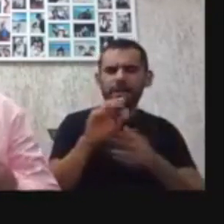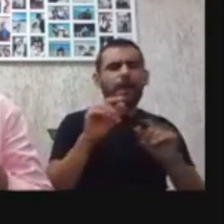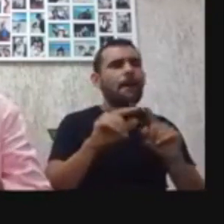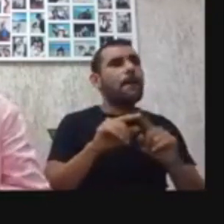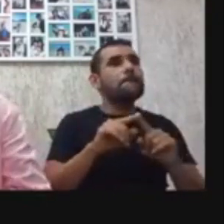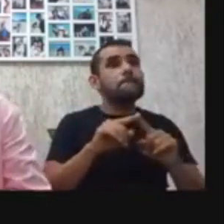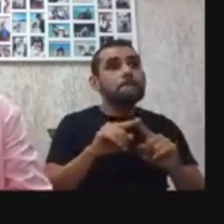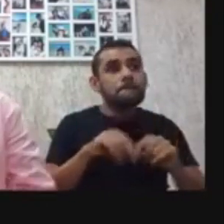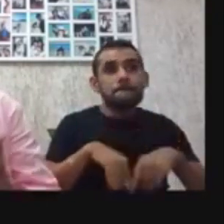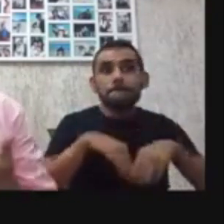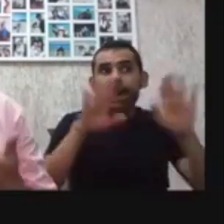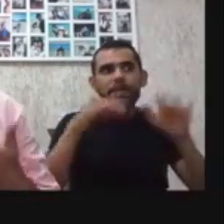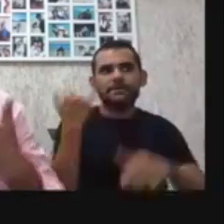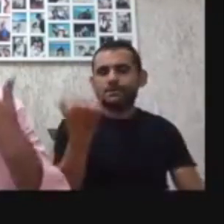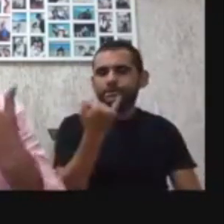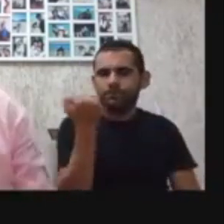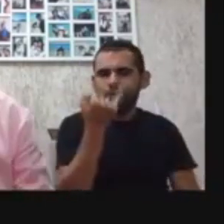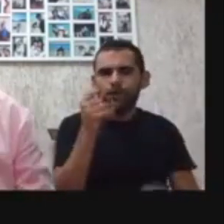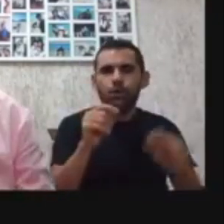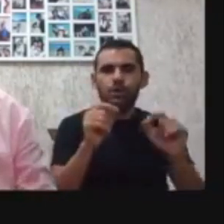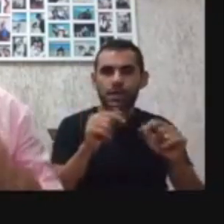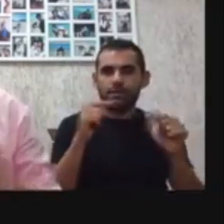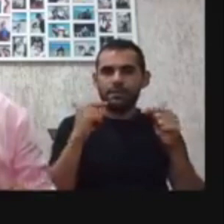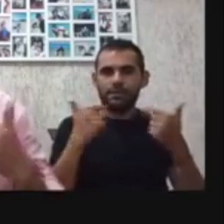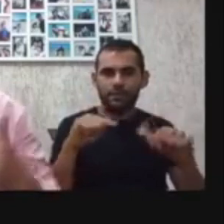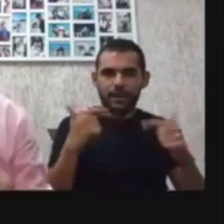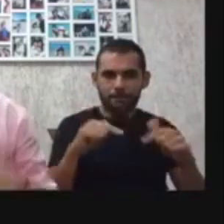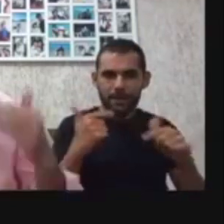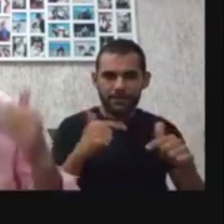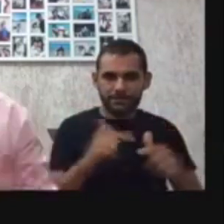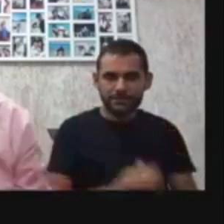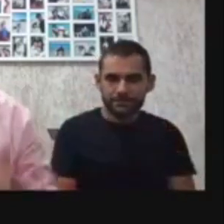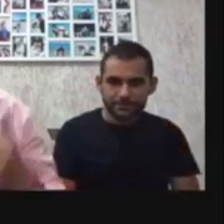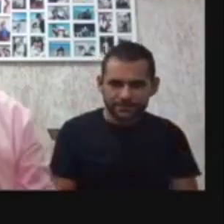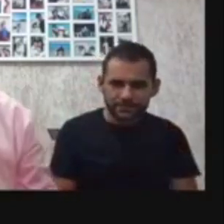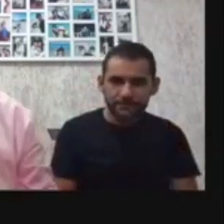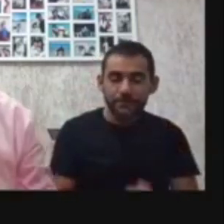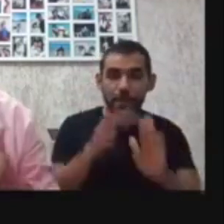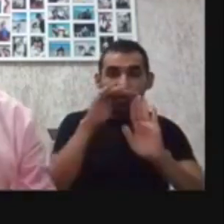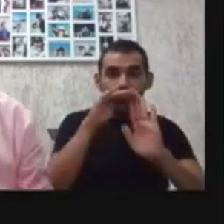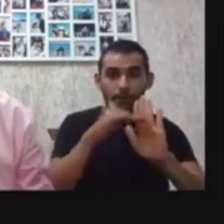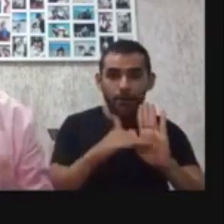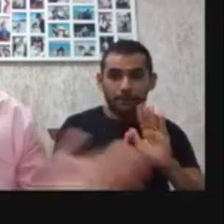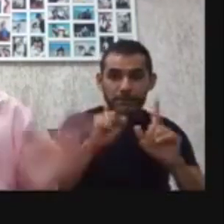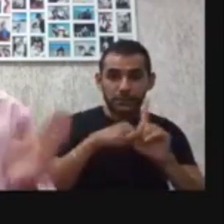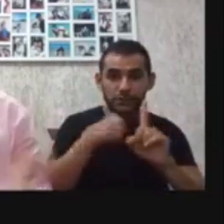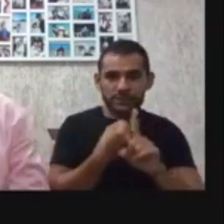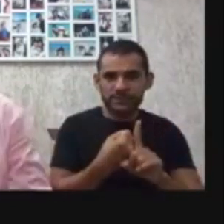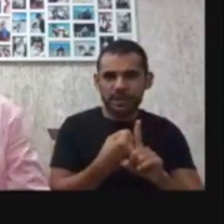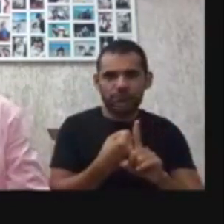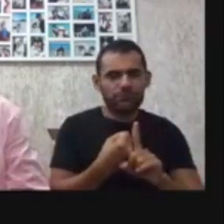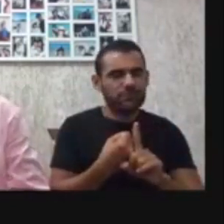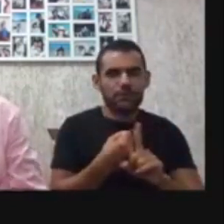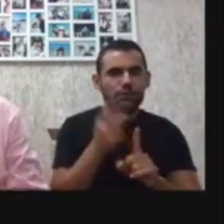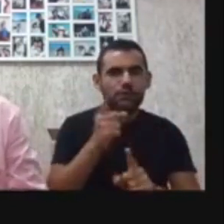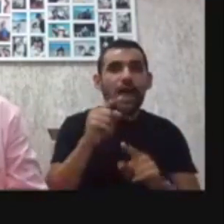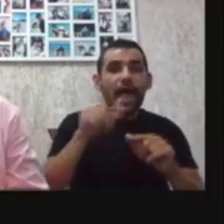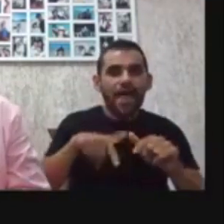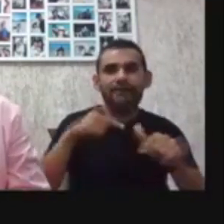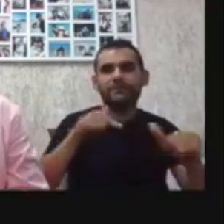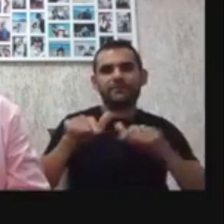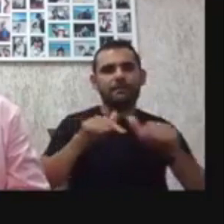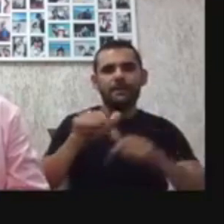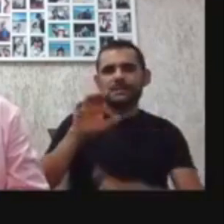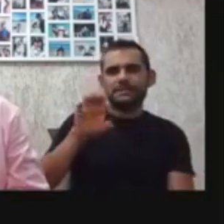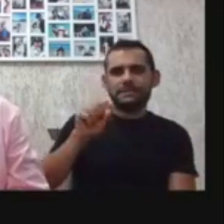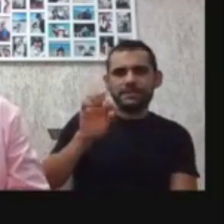nada mais importante do que emprego. O maior programa social que existe chama emprego, não chama cesta básica, entendeu?